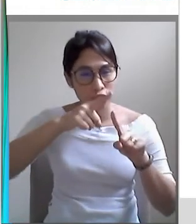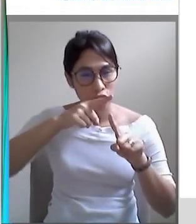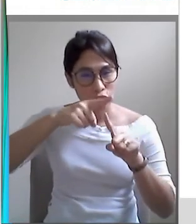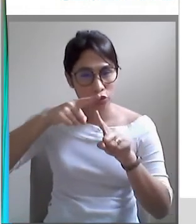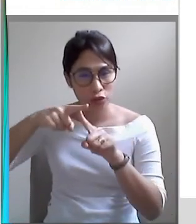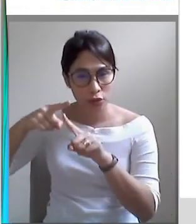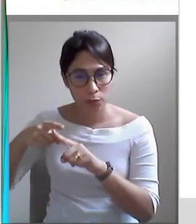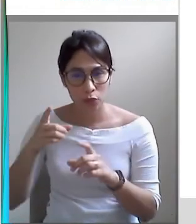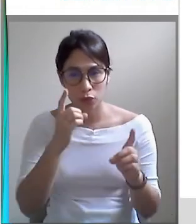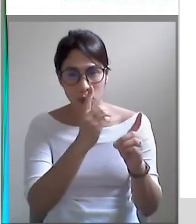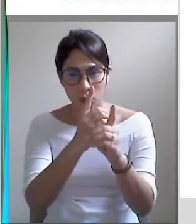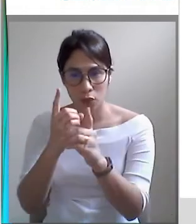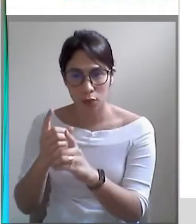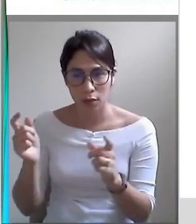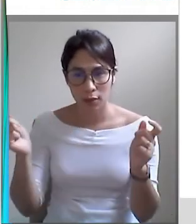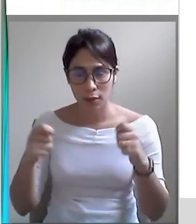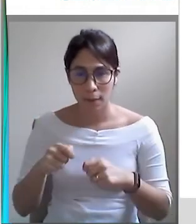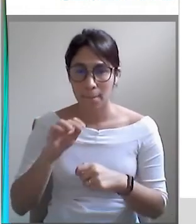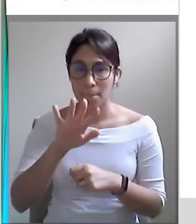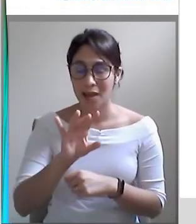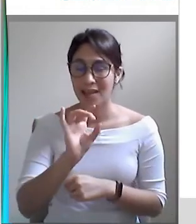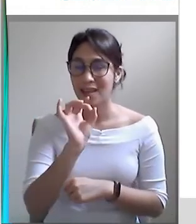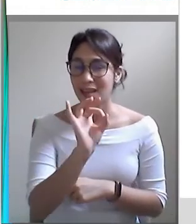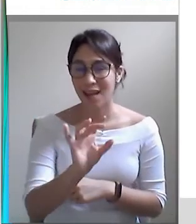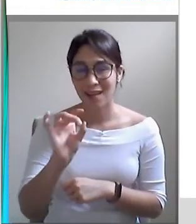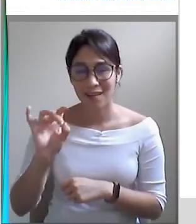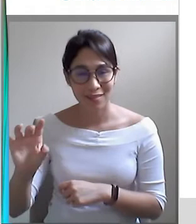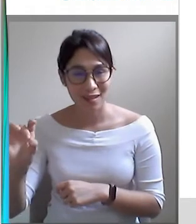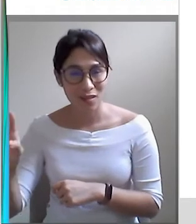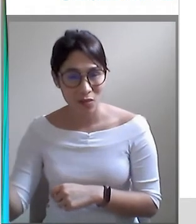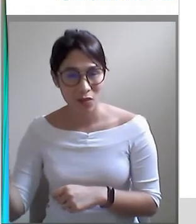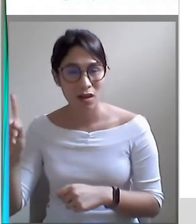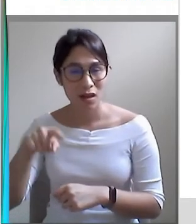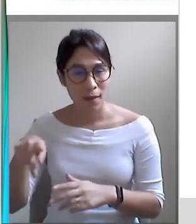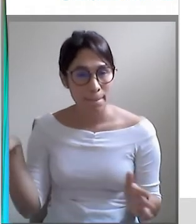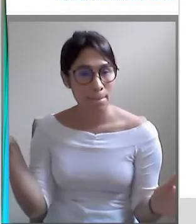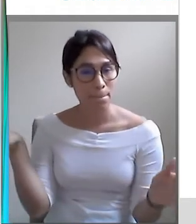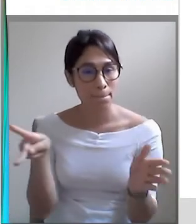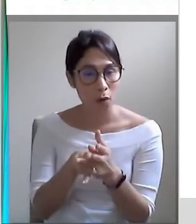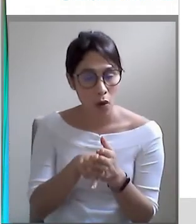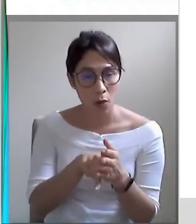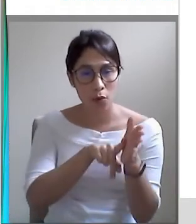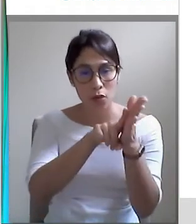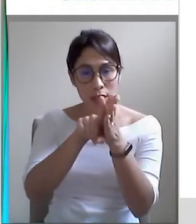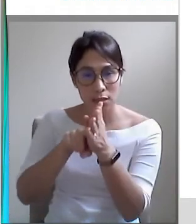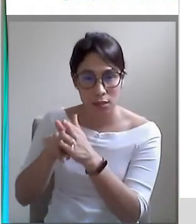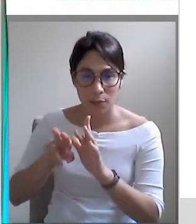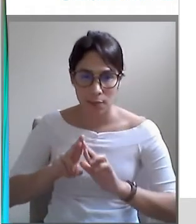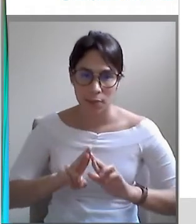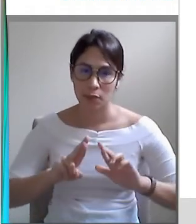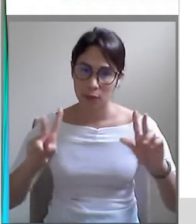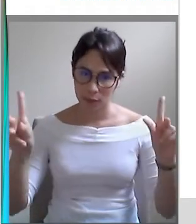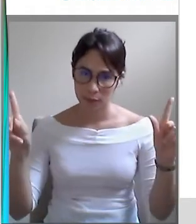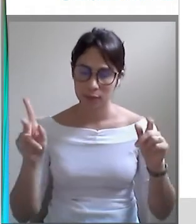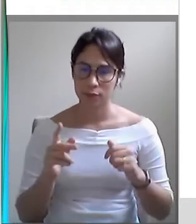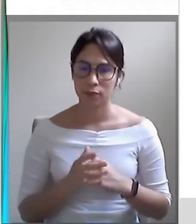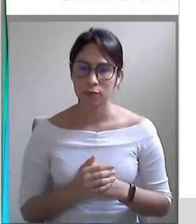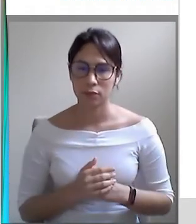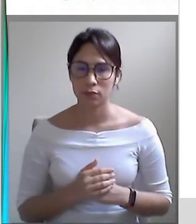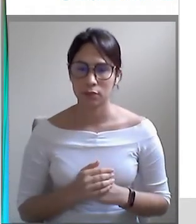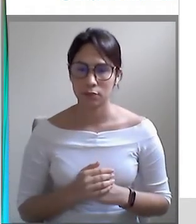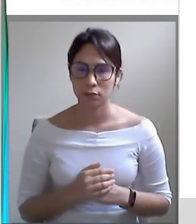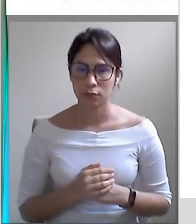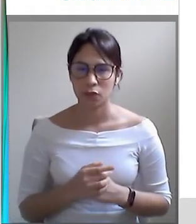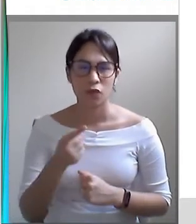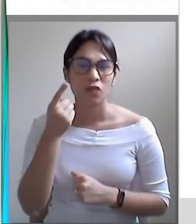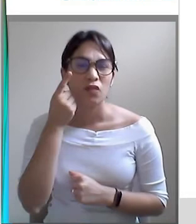São vários os tubos de coleta disponíveis no mercado, contudo, cada tubo é específico para cada tipo